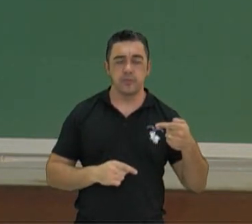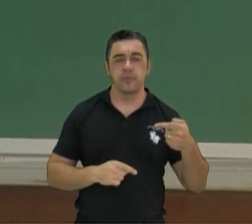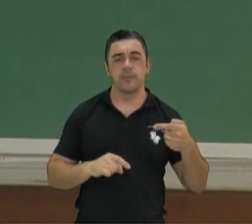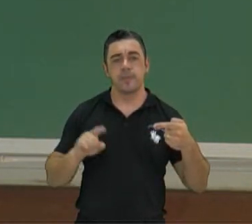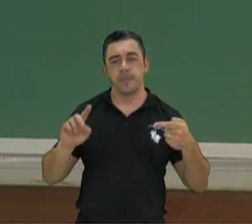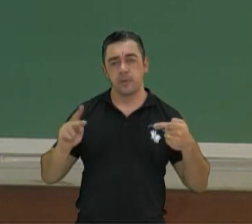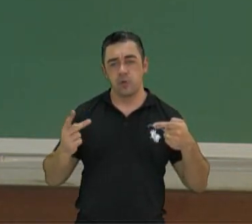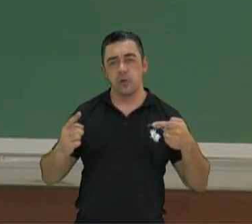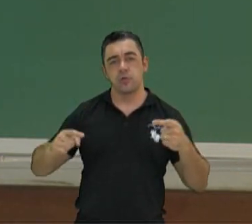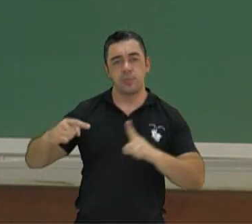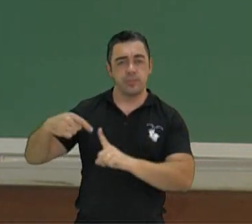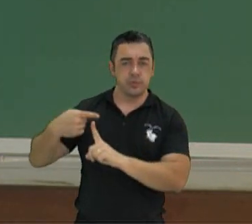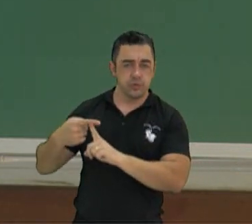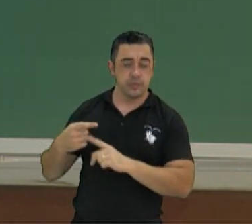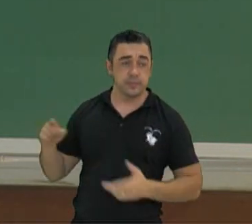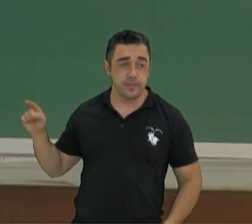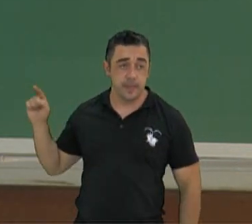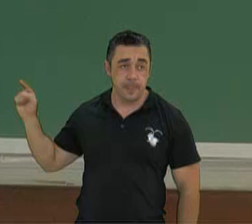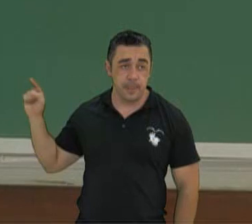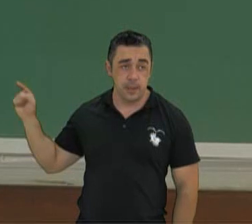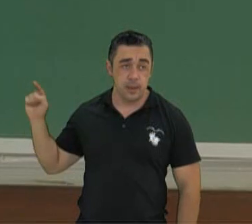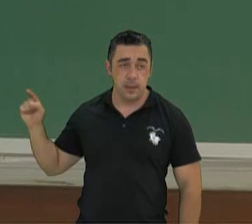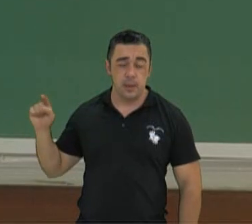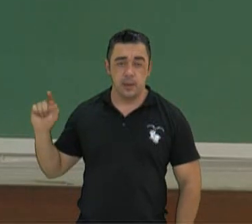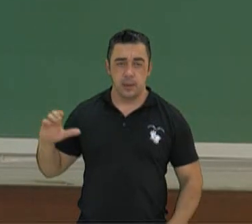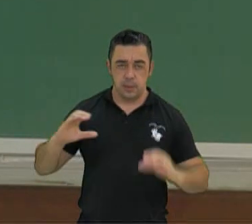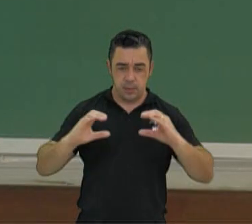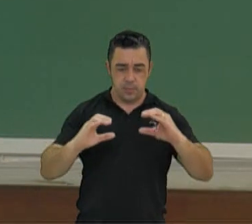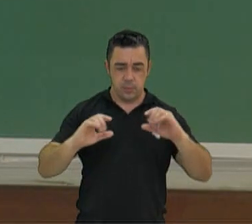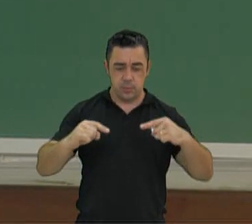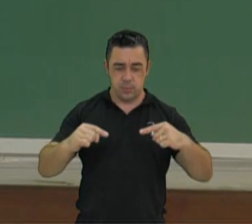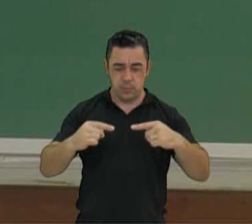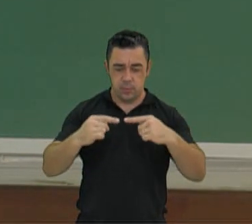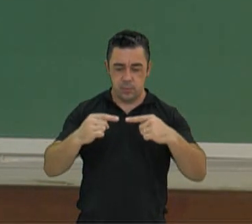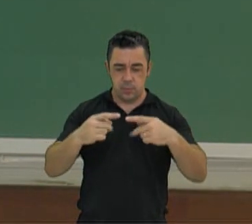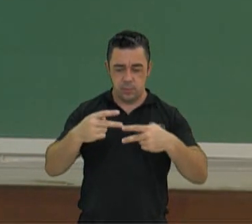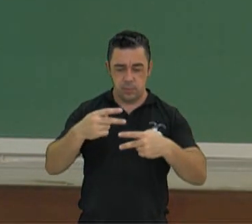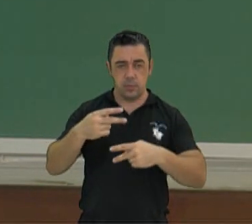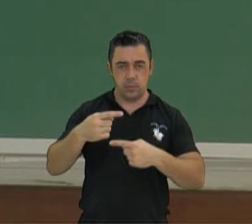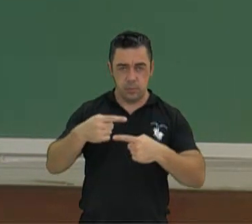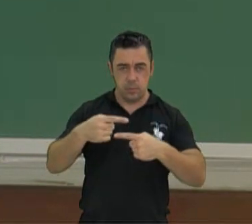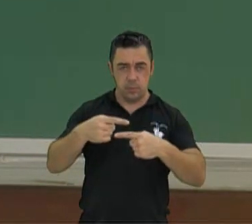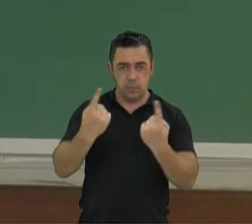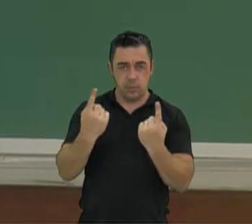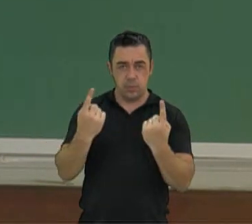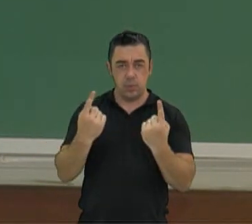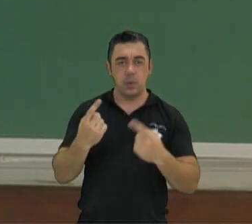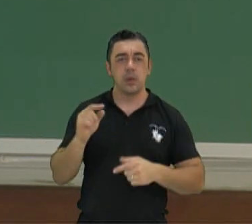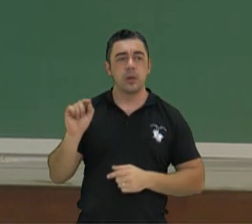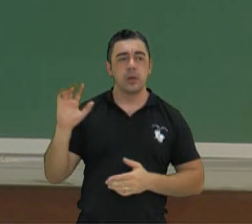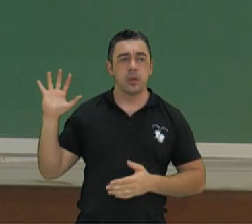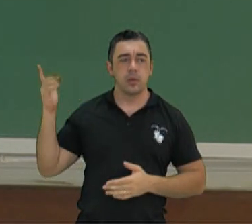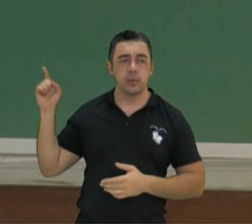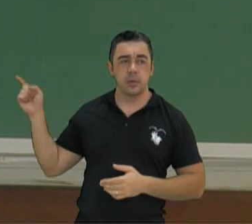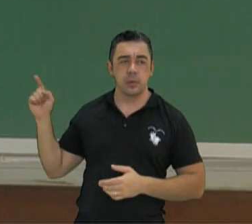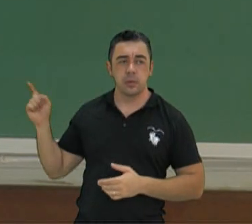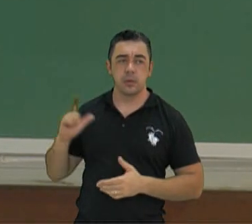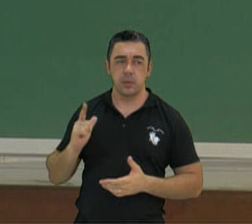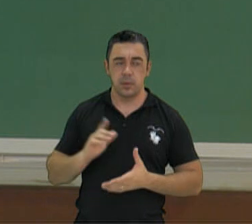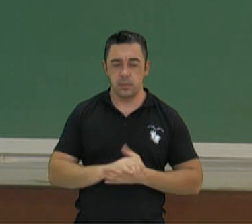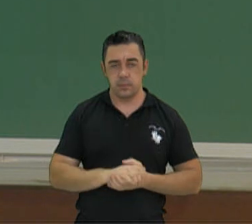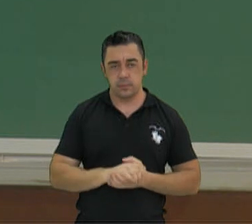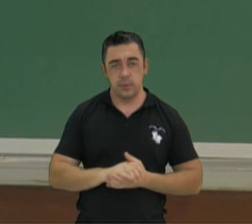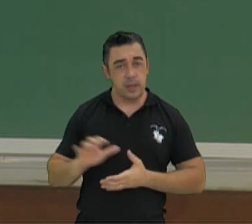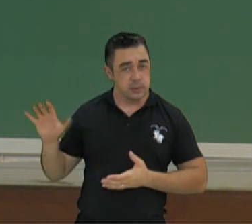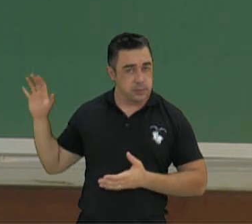hidrogênio fica positivo. Aqui na molécula de carbono, o carbono atrai mais o elétron, ele fica negativo, hidrogênio positivo.